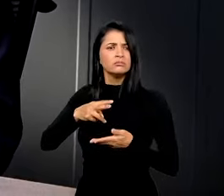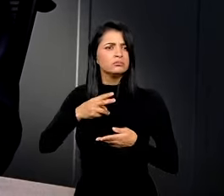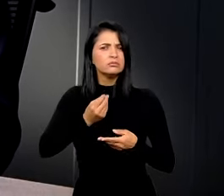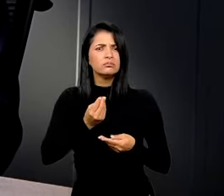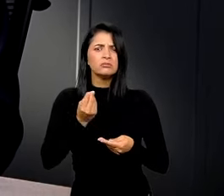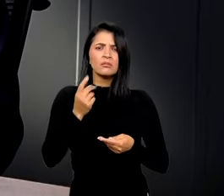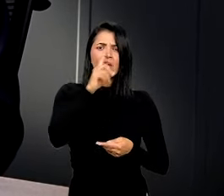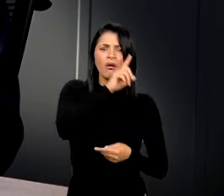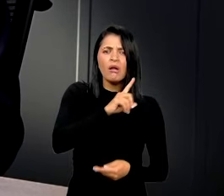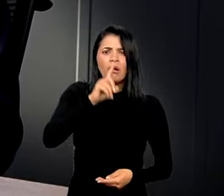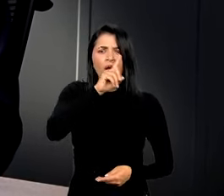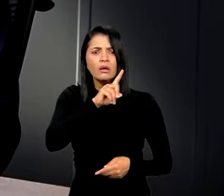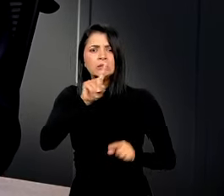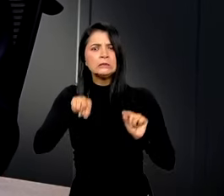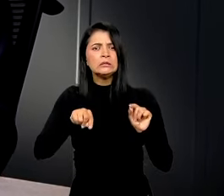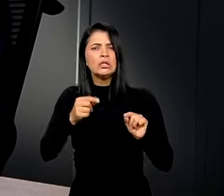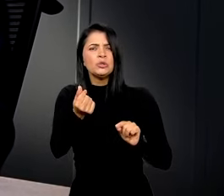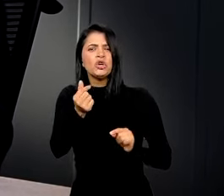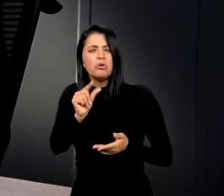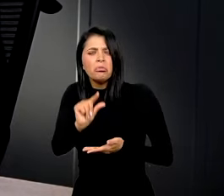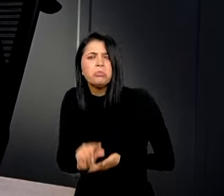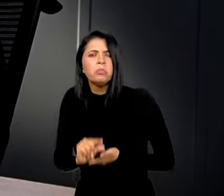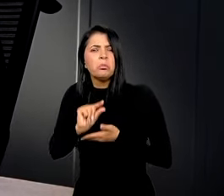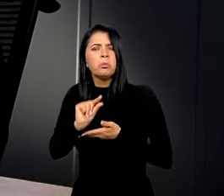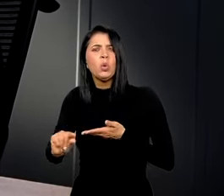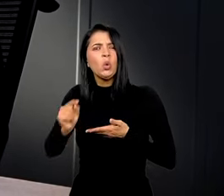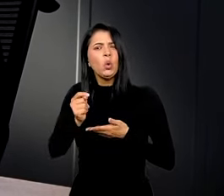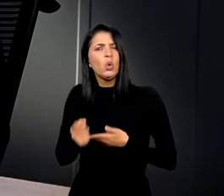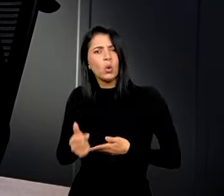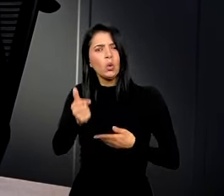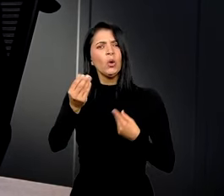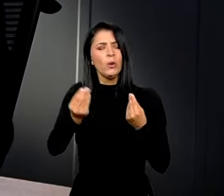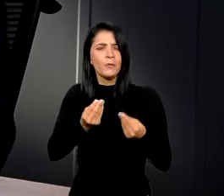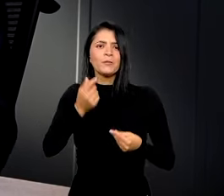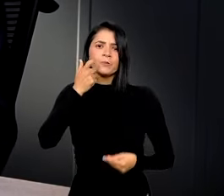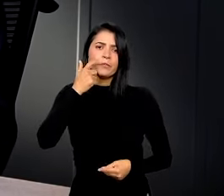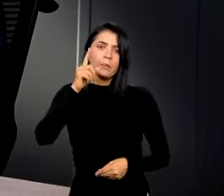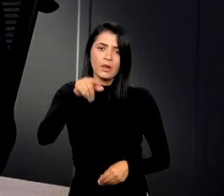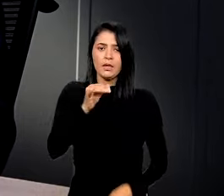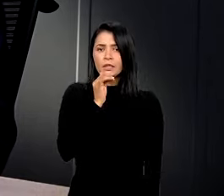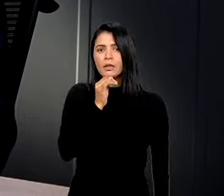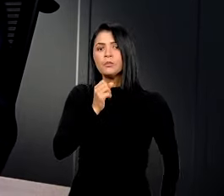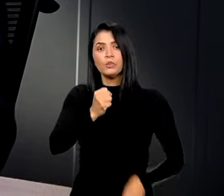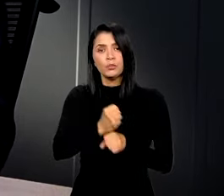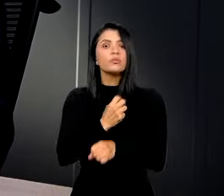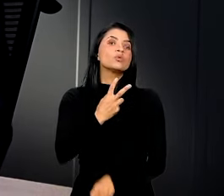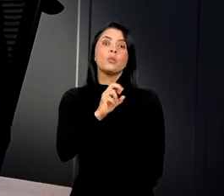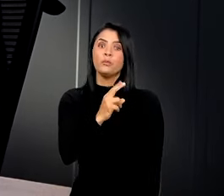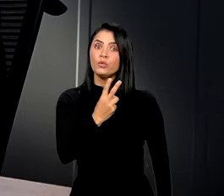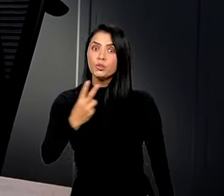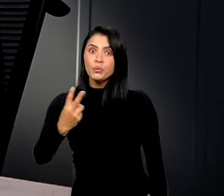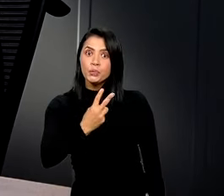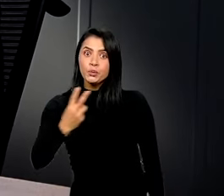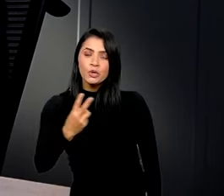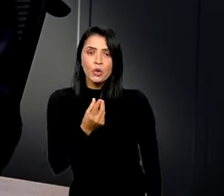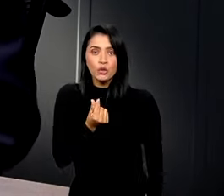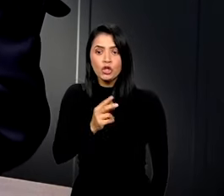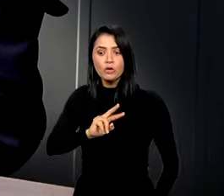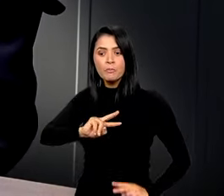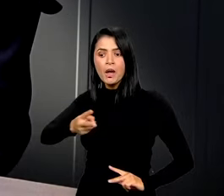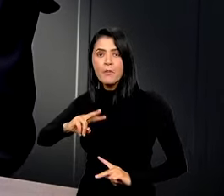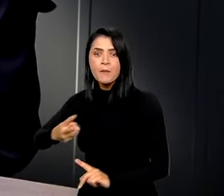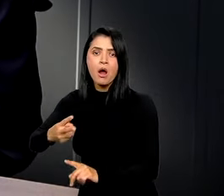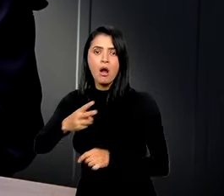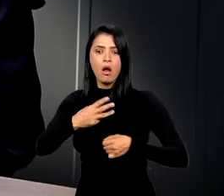com valor muito inferior. Para se ter uma ideia, em 2022, o recurso transferido aos municípios